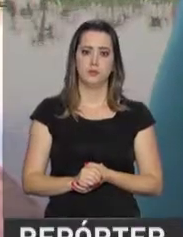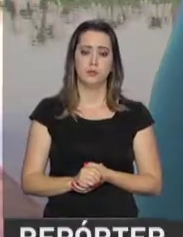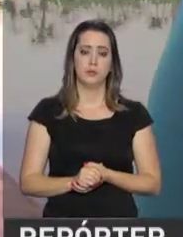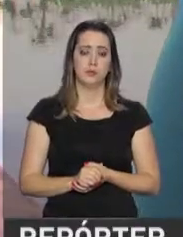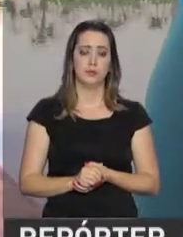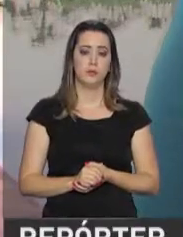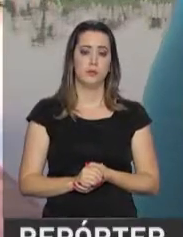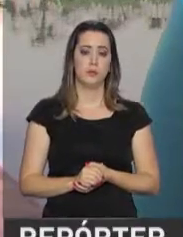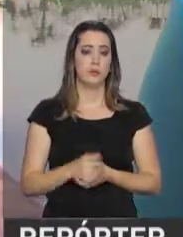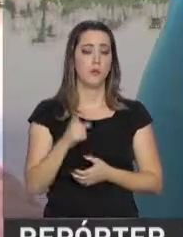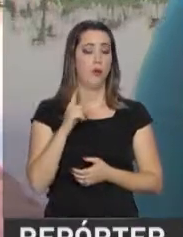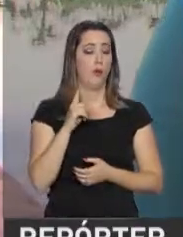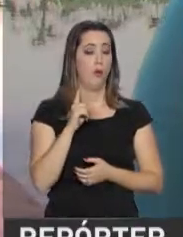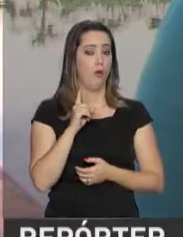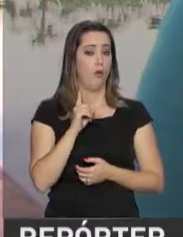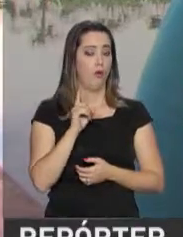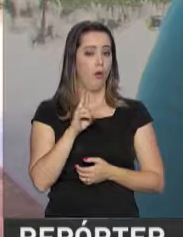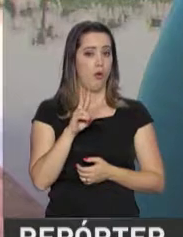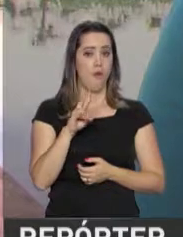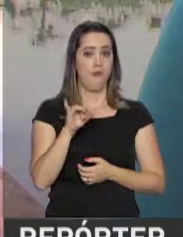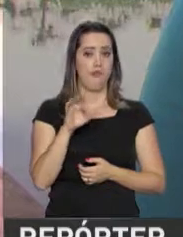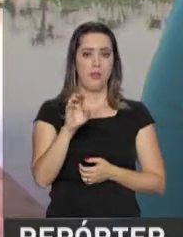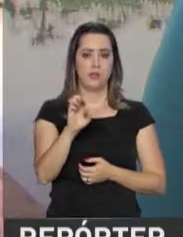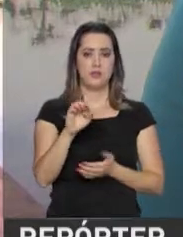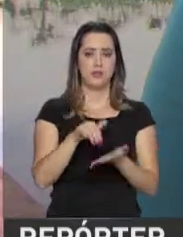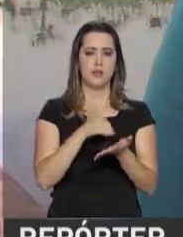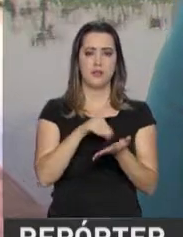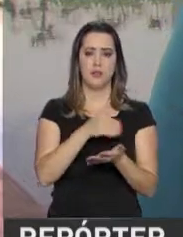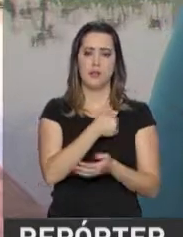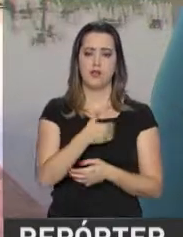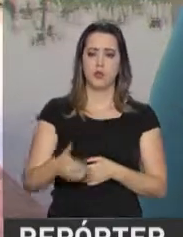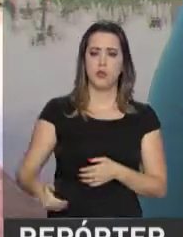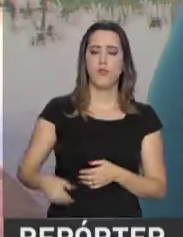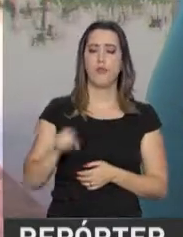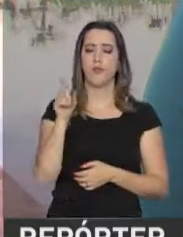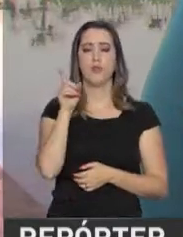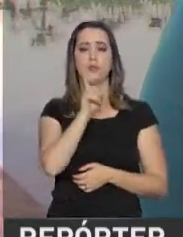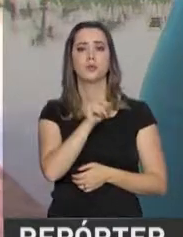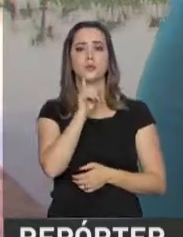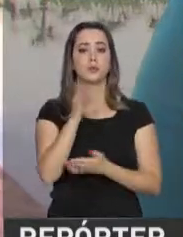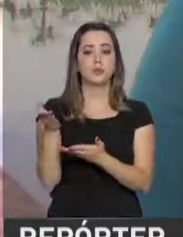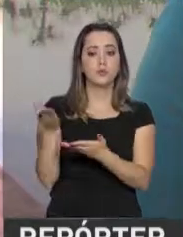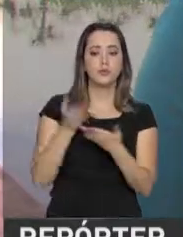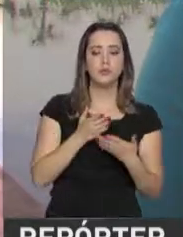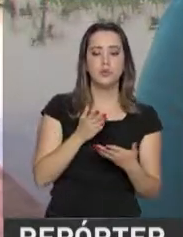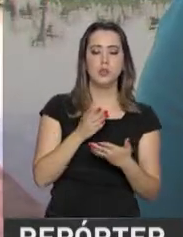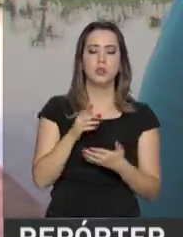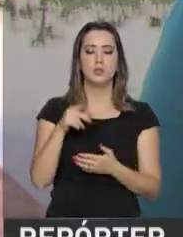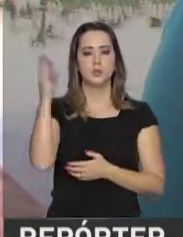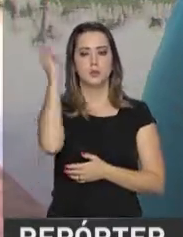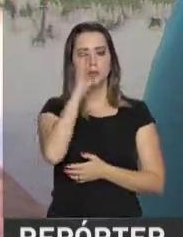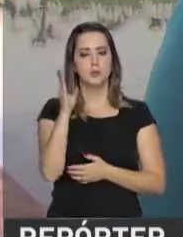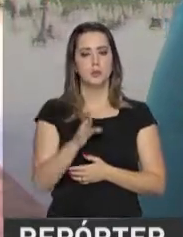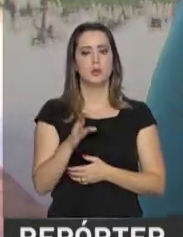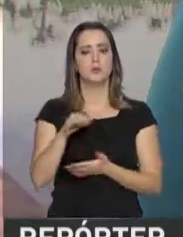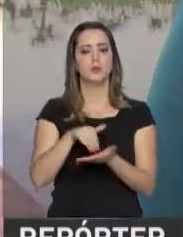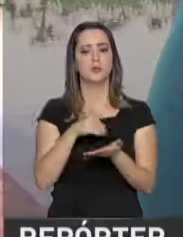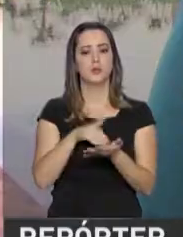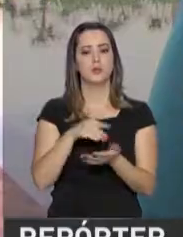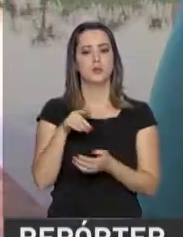O vice-secretário de Estado americano, John J. Sullivan, foi recebido no Brasil pelo secretário-geral das Relações